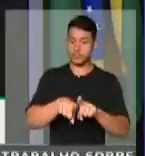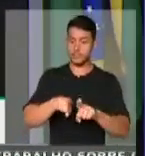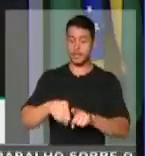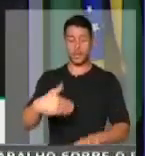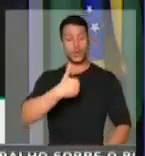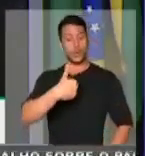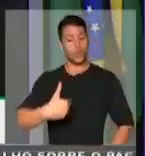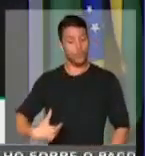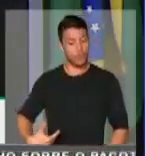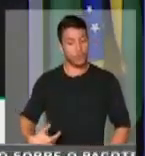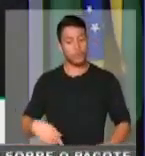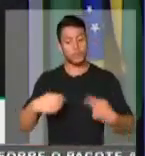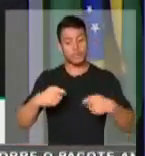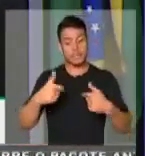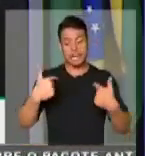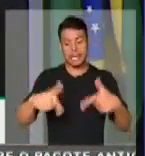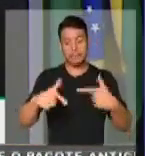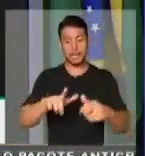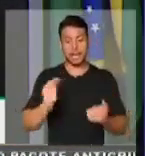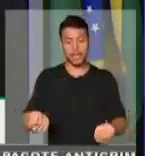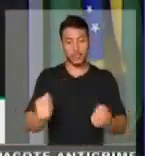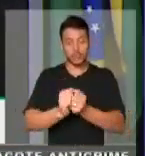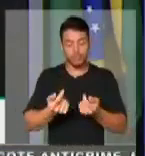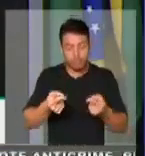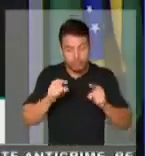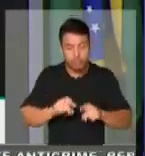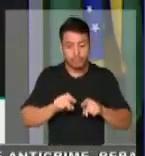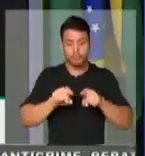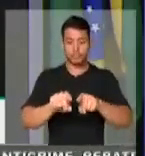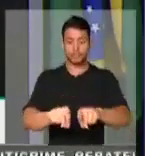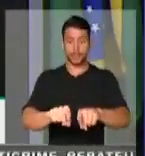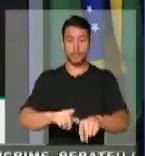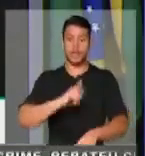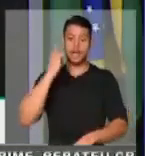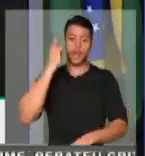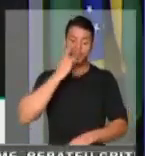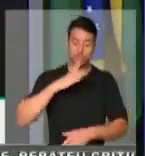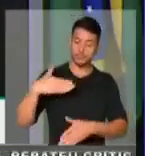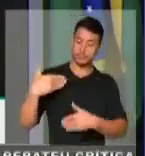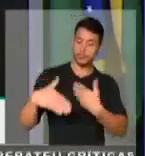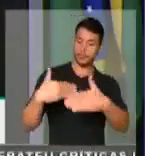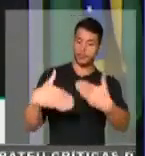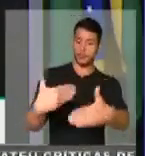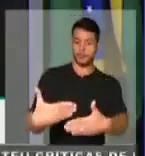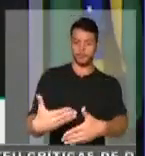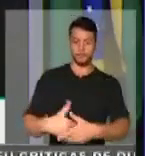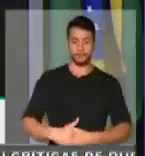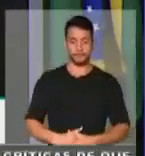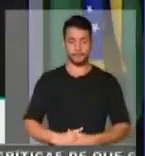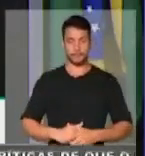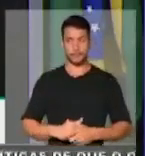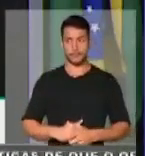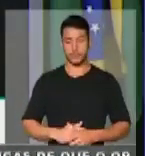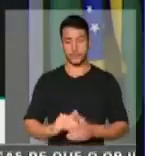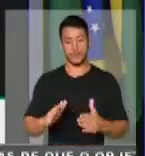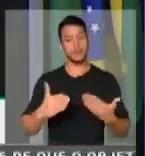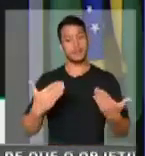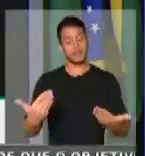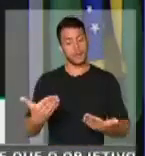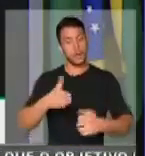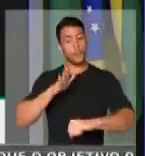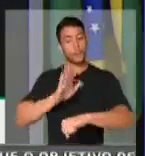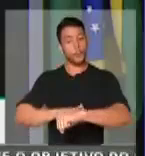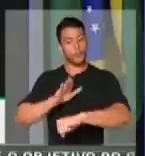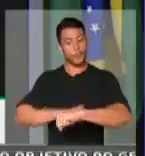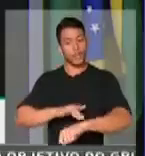um em seu campo e com suas atribuições para garantir o andamento da proposta. Então, é